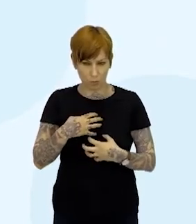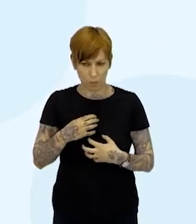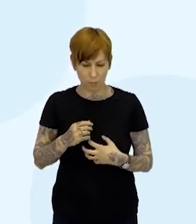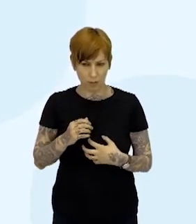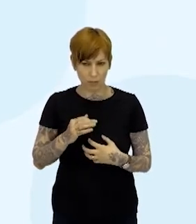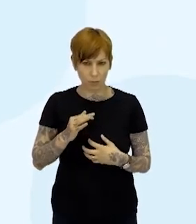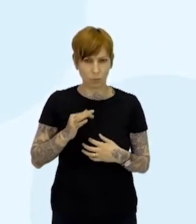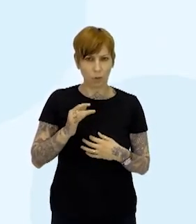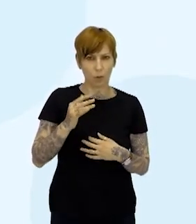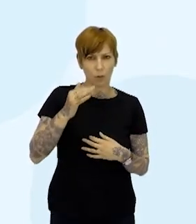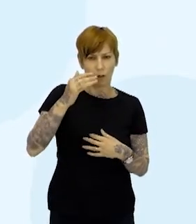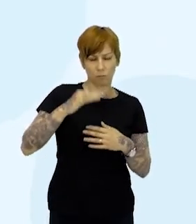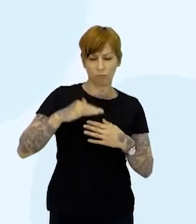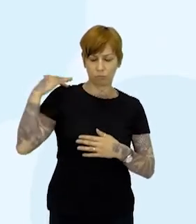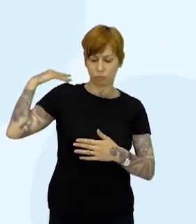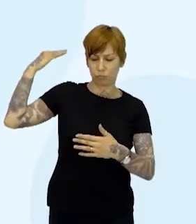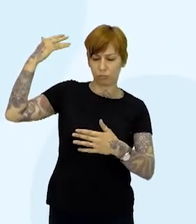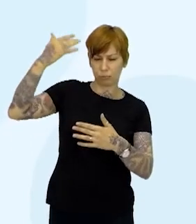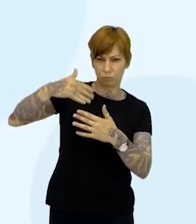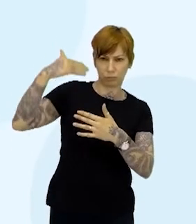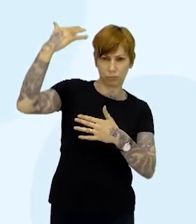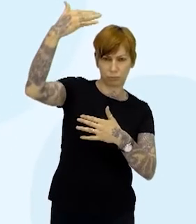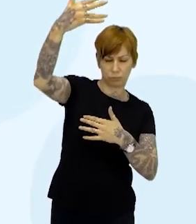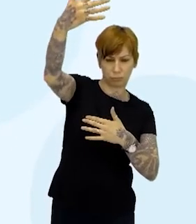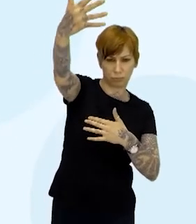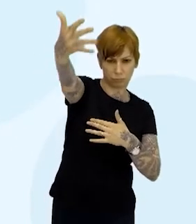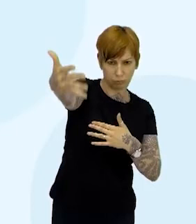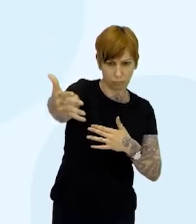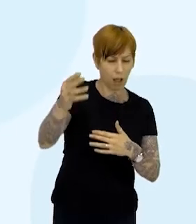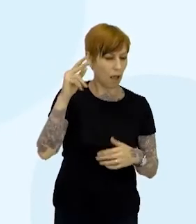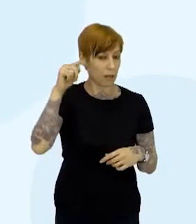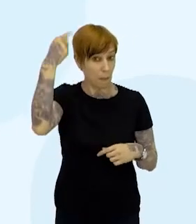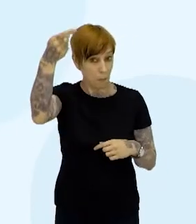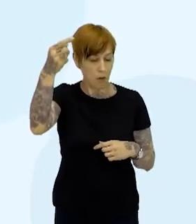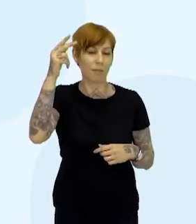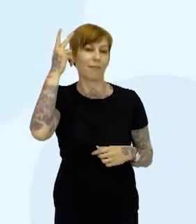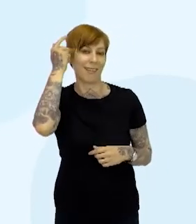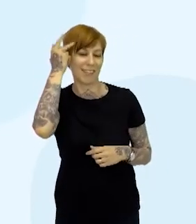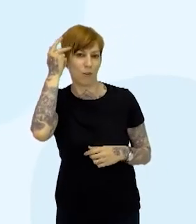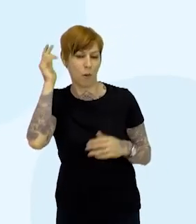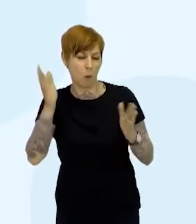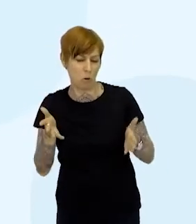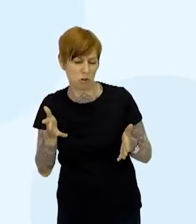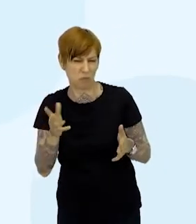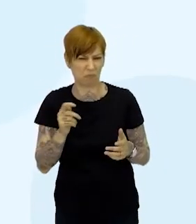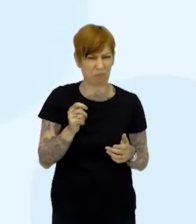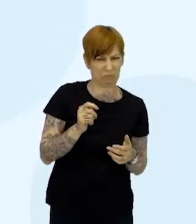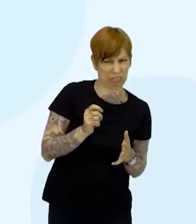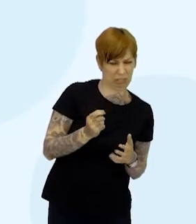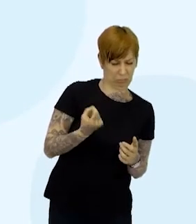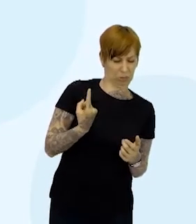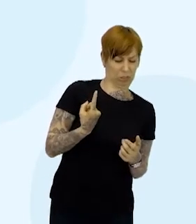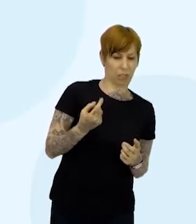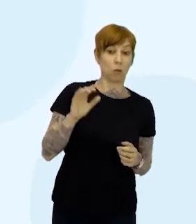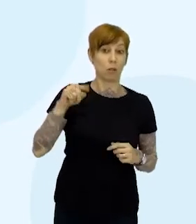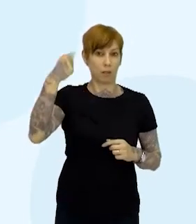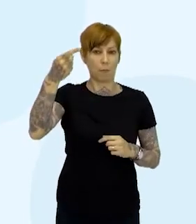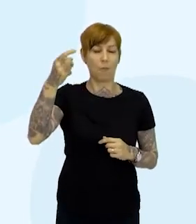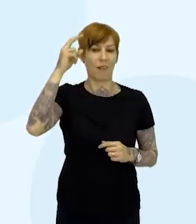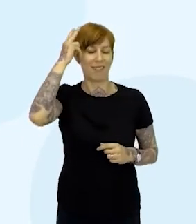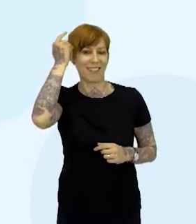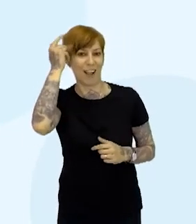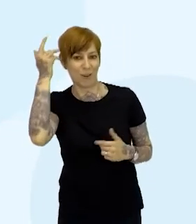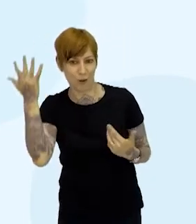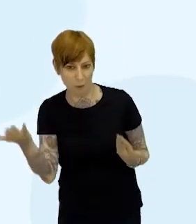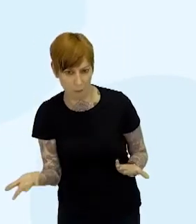ser considerados normais. E qualquer coisa que sai dali vai ser considerado algo estranho, algo marginalizado. Então, a gente acaba